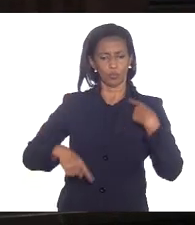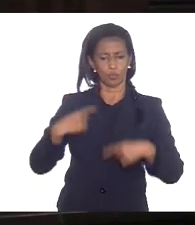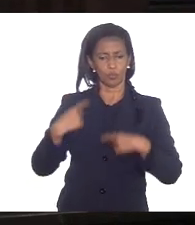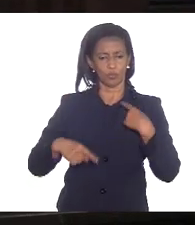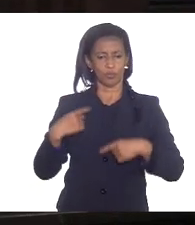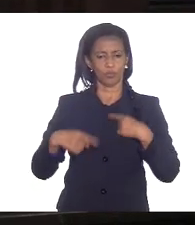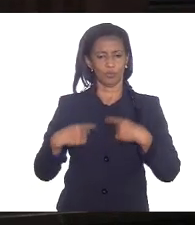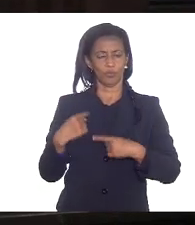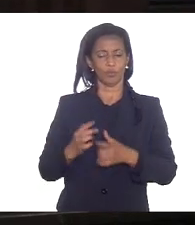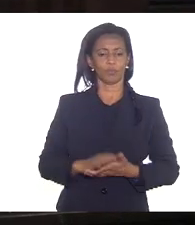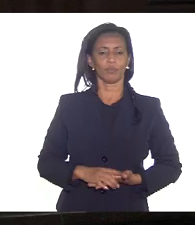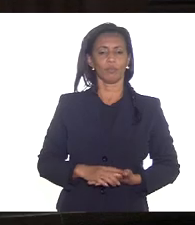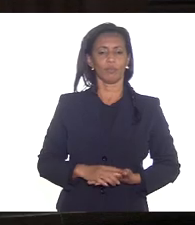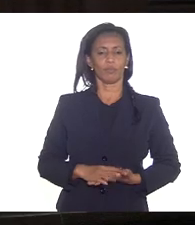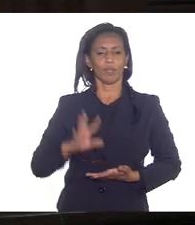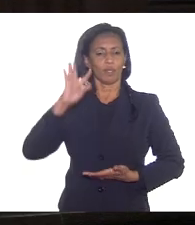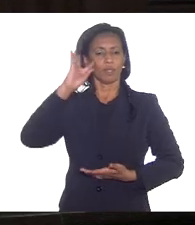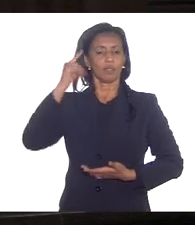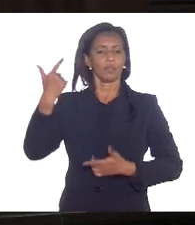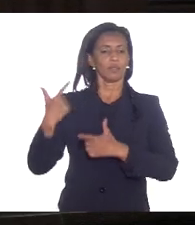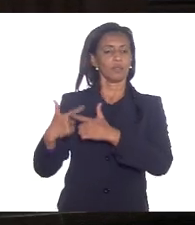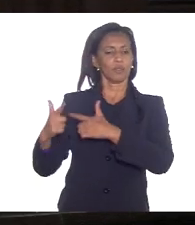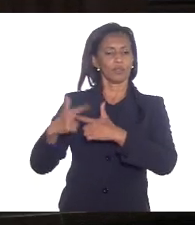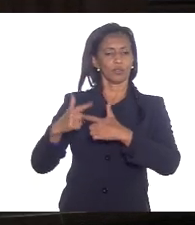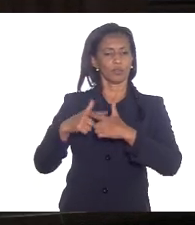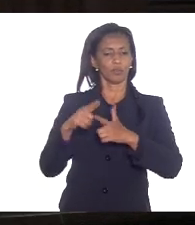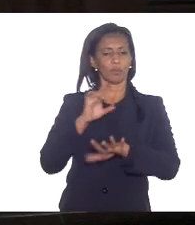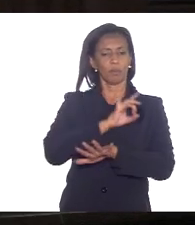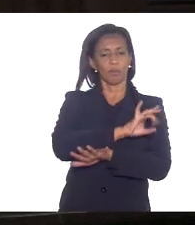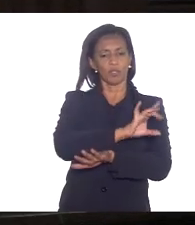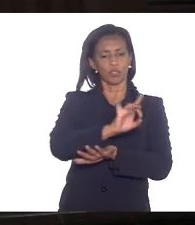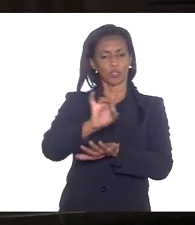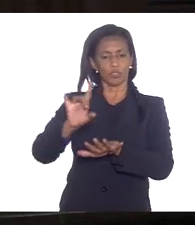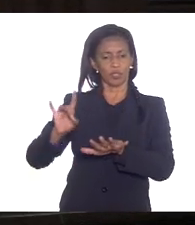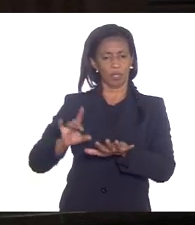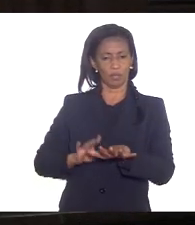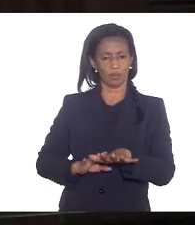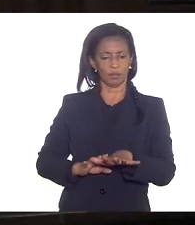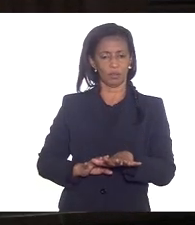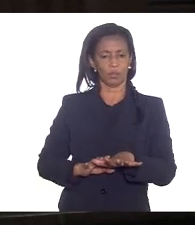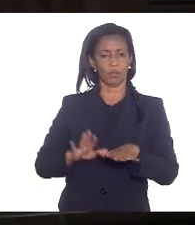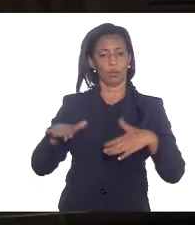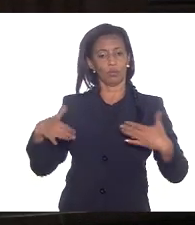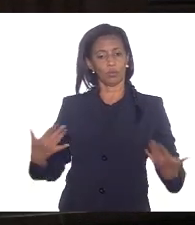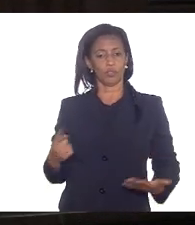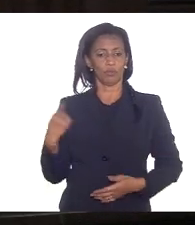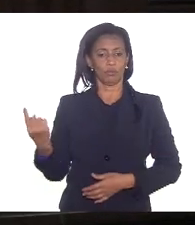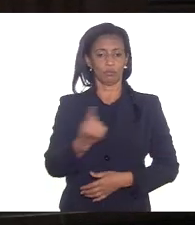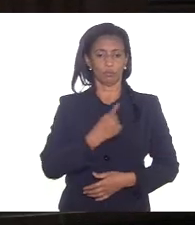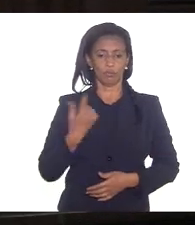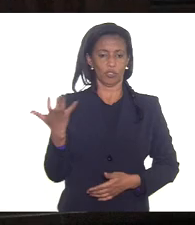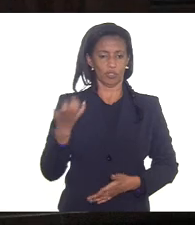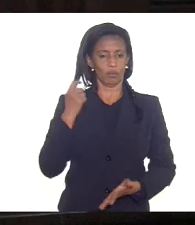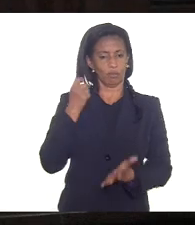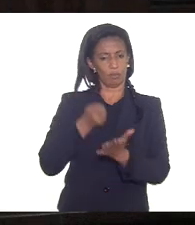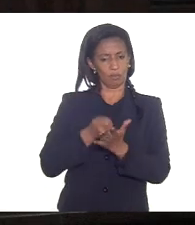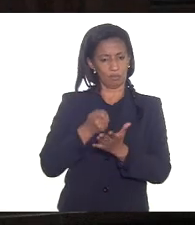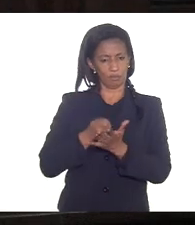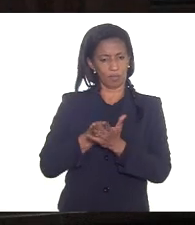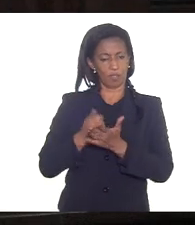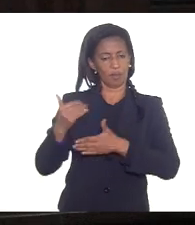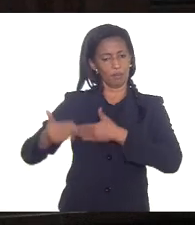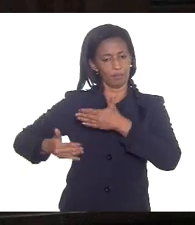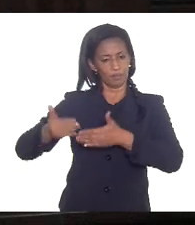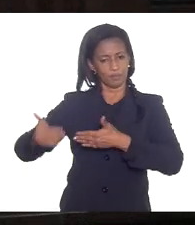discutir e elucidar as ações prioritárias de cada pasta ou seja nós queremos garantir a